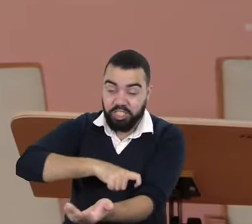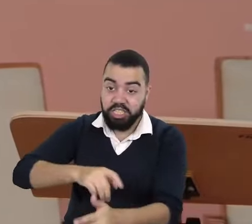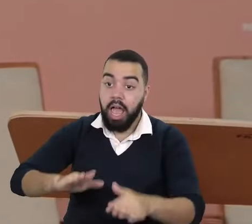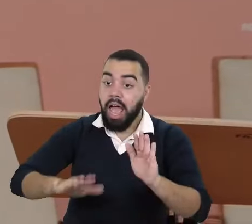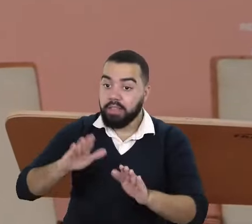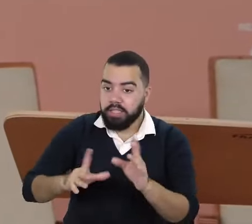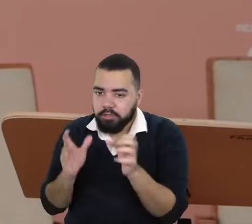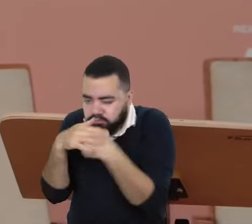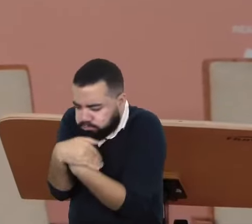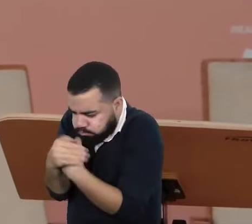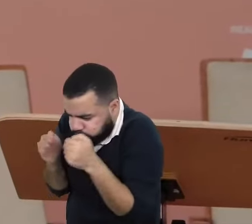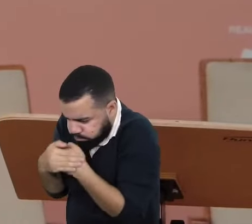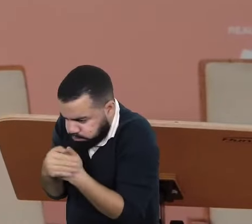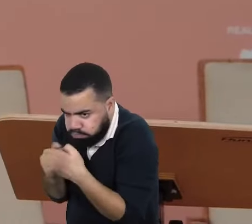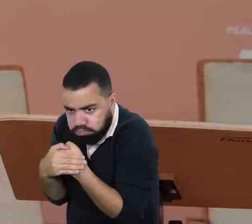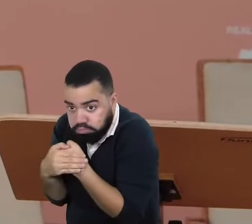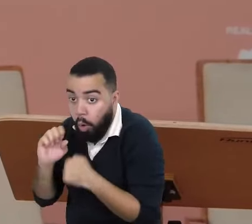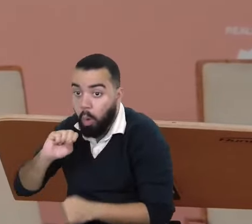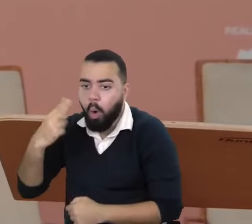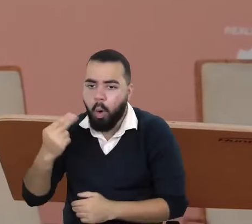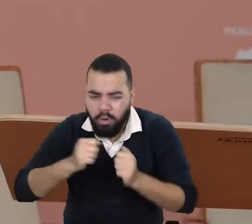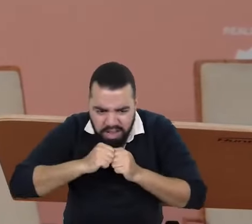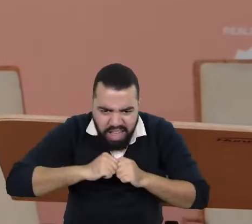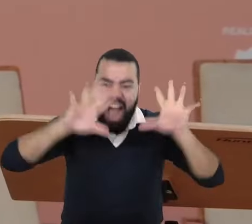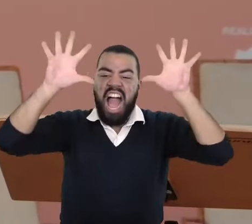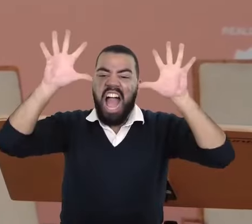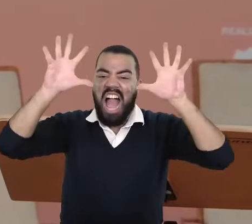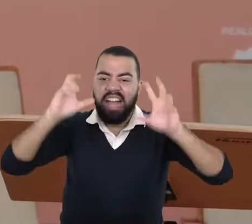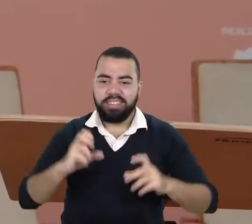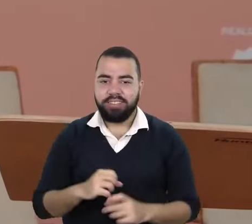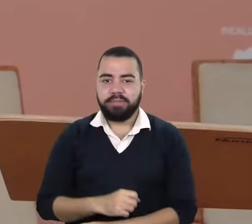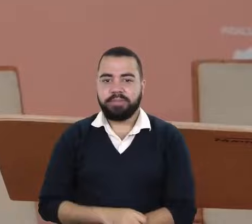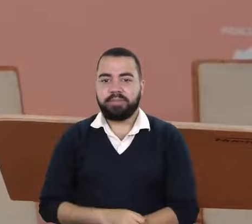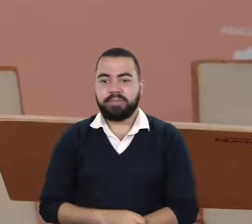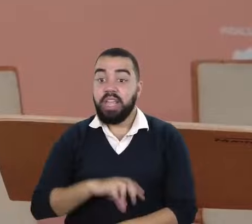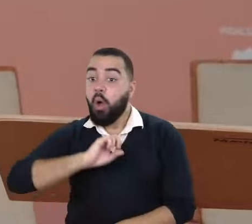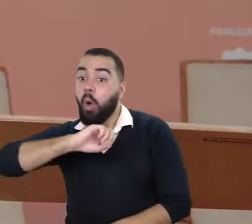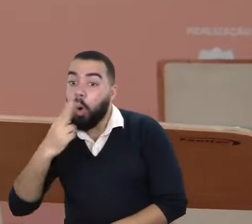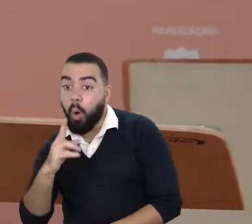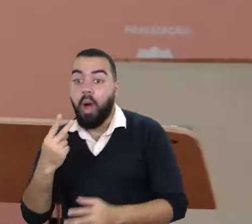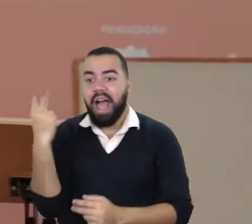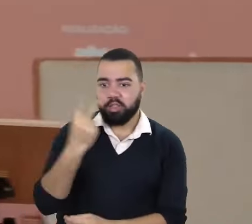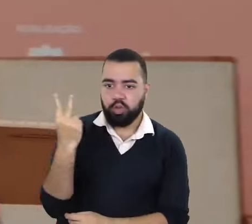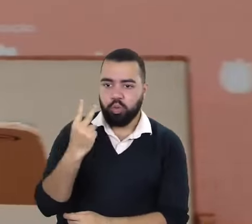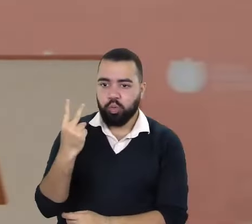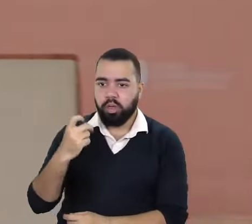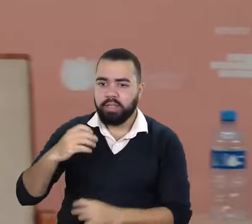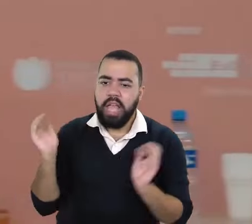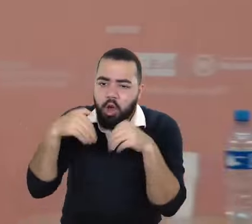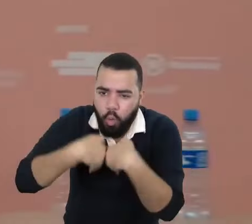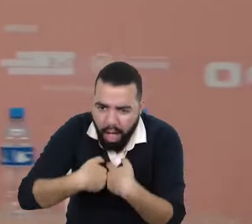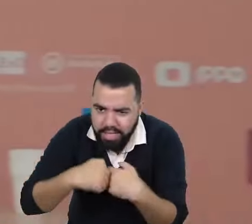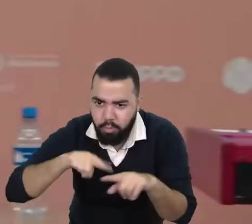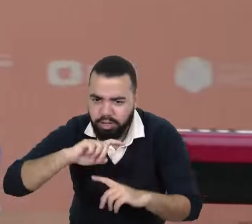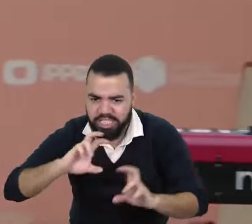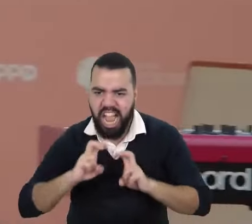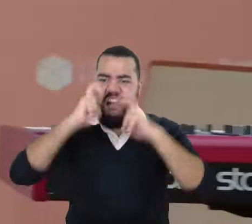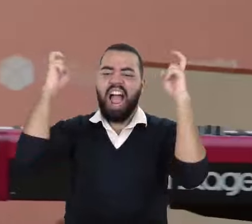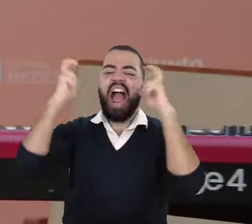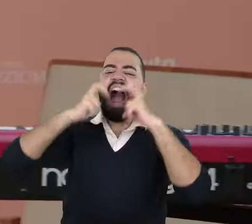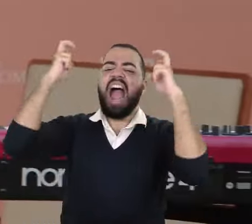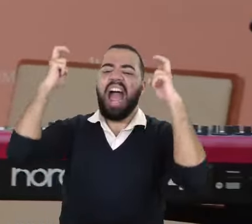poço sem fundo. E muitas vezes nós podemos fazer as duas coisas. Uma em seguida da outra, uma depois,